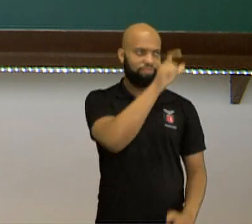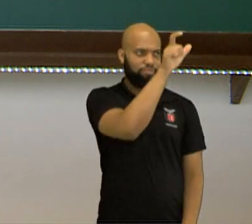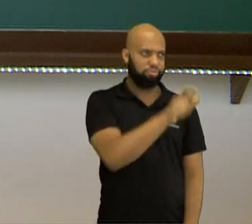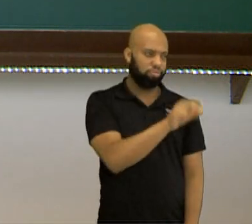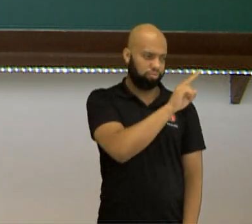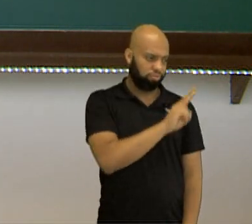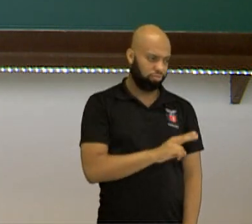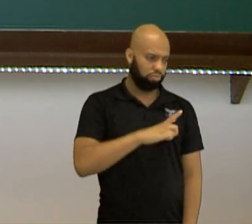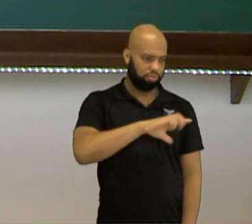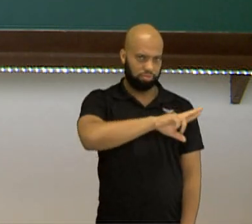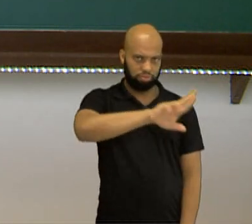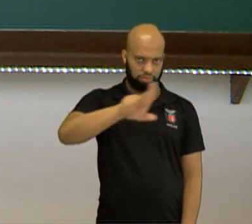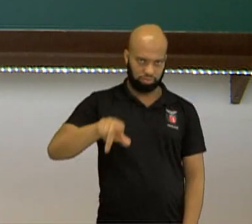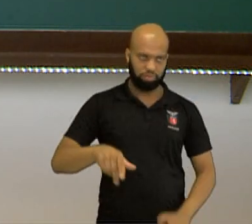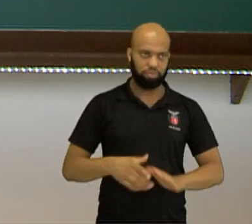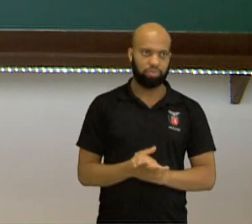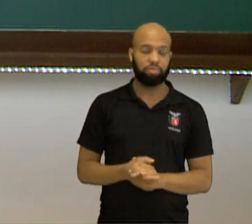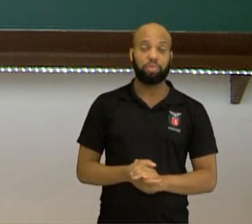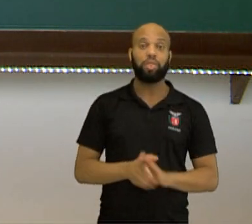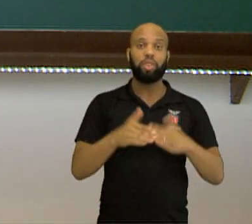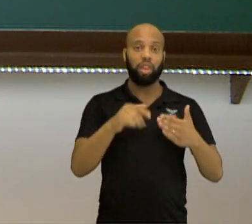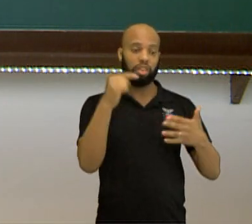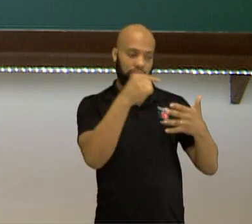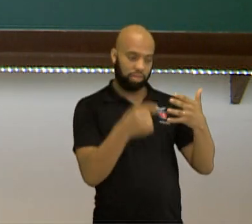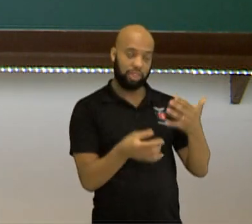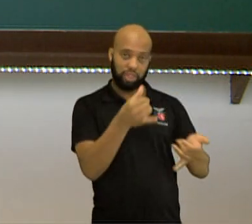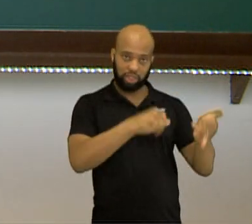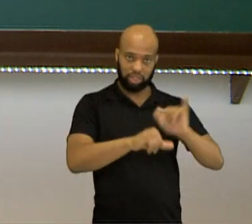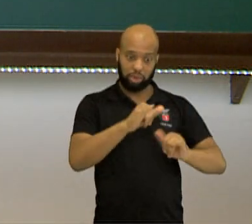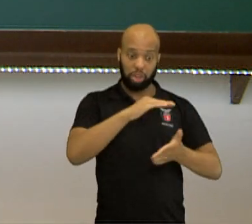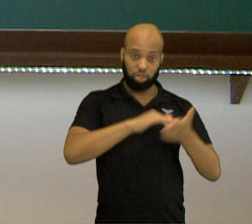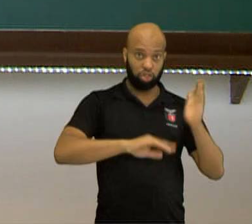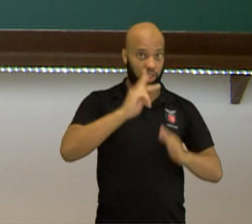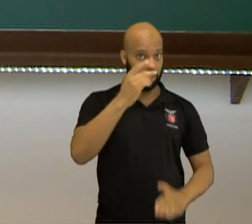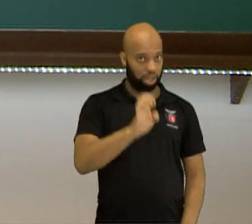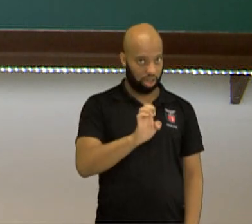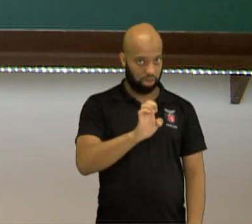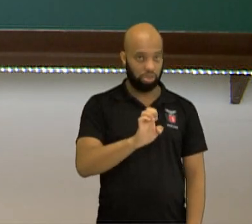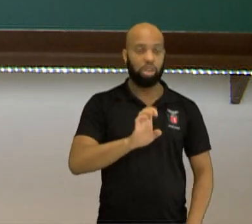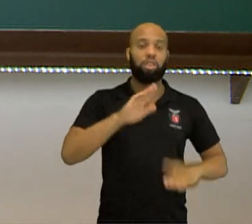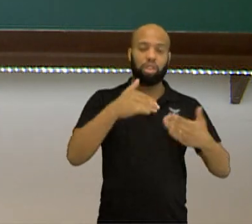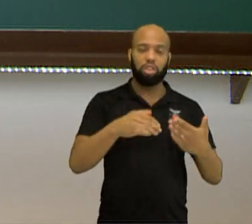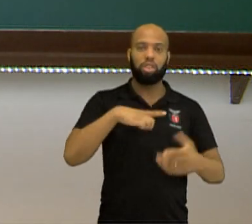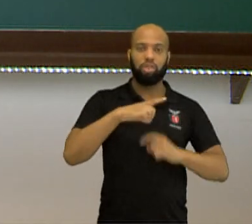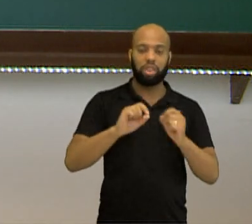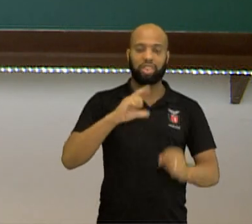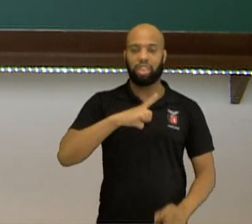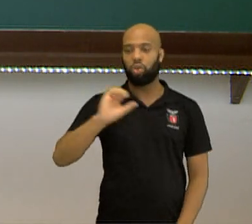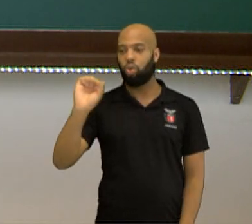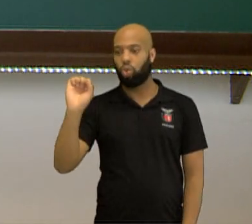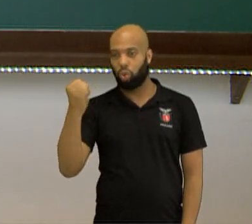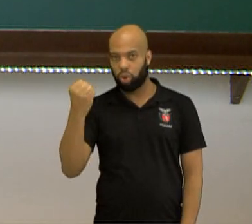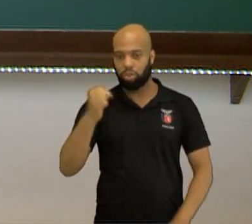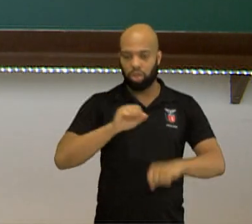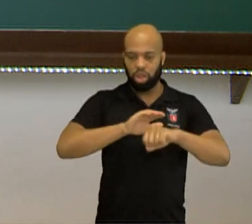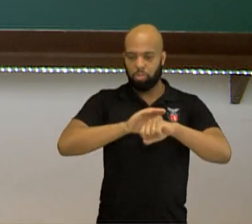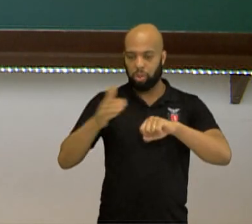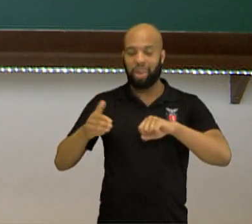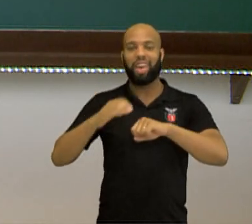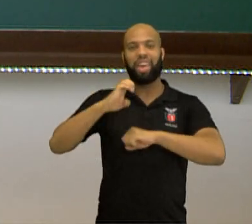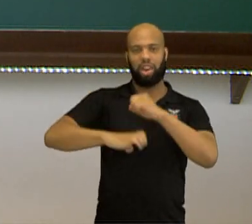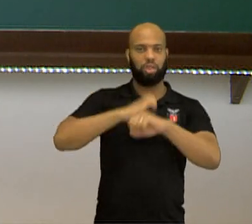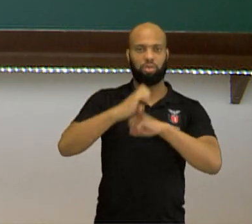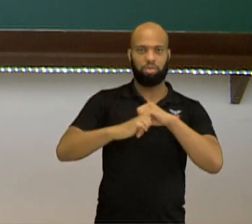xenônio, o criptônio e o randônio. Esses elementos químicos, com exceção do hélio, eles possuem 8 elétrons na última camada e